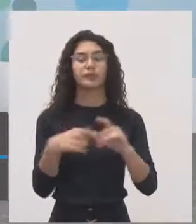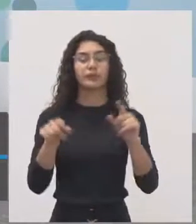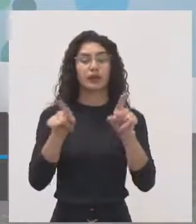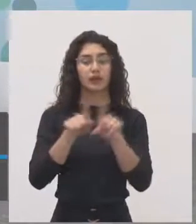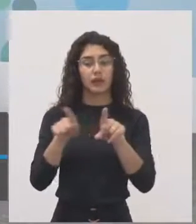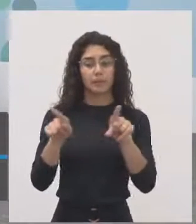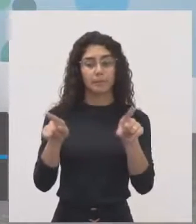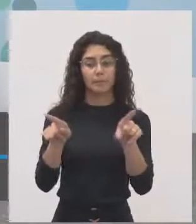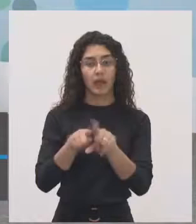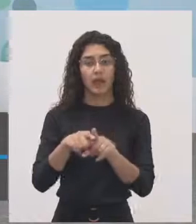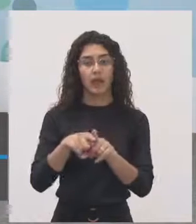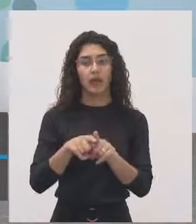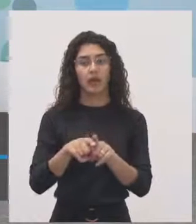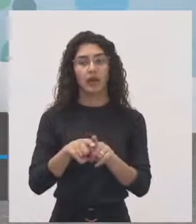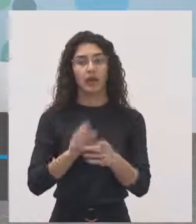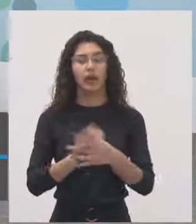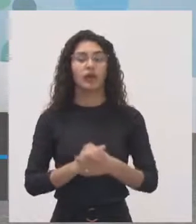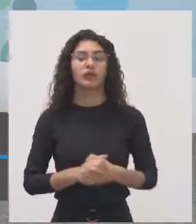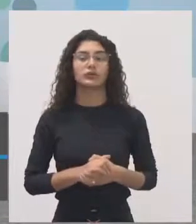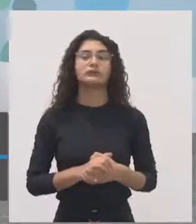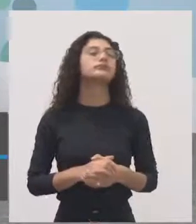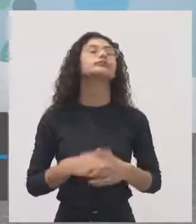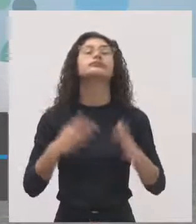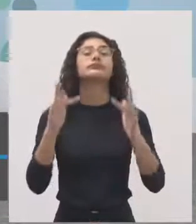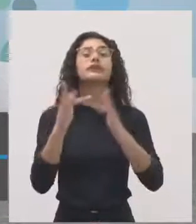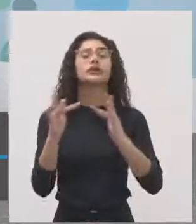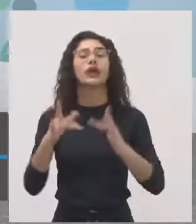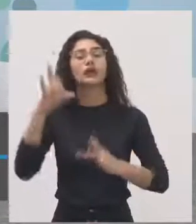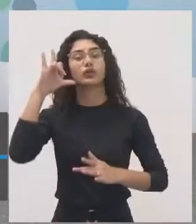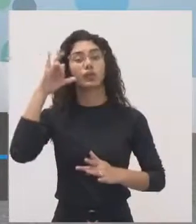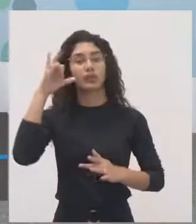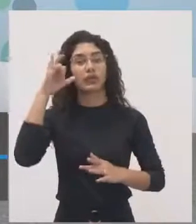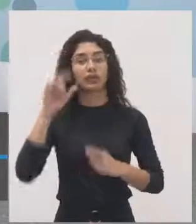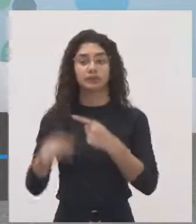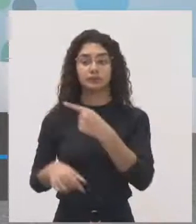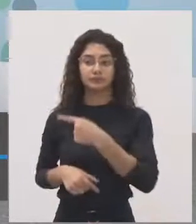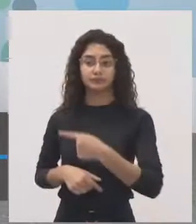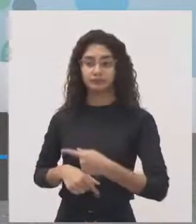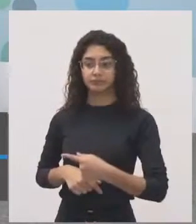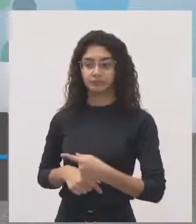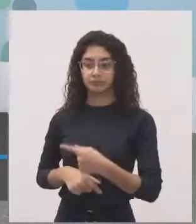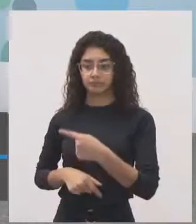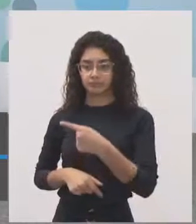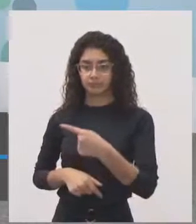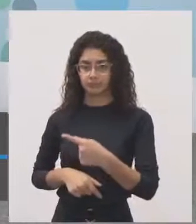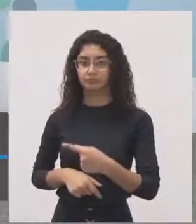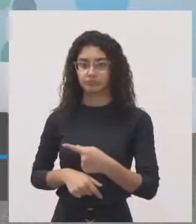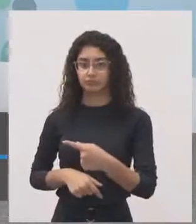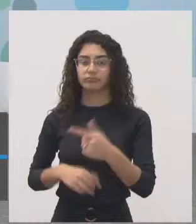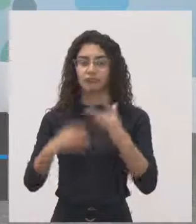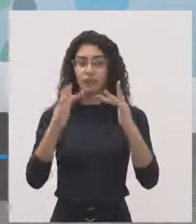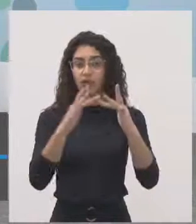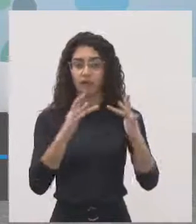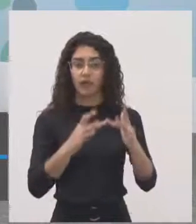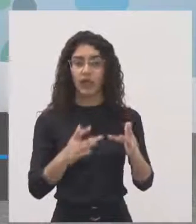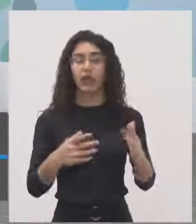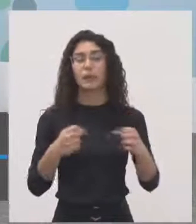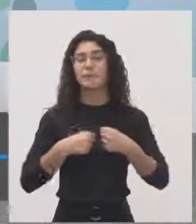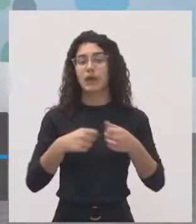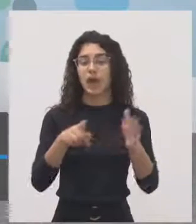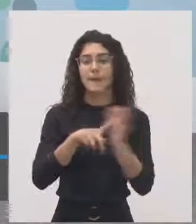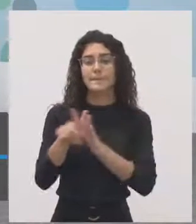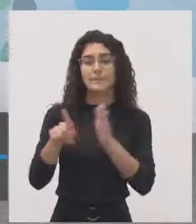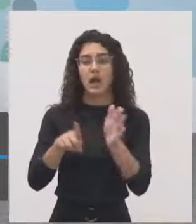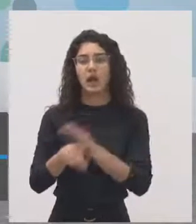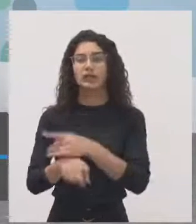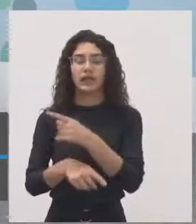tem o olha, o contato dele do Instagram. Então, vocês entrem em contato com ele lá, podem mandar perguntas, o Giovanni é